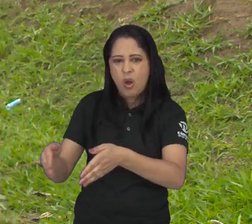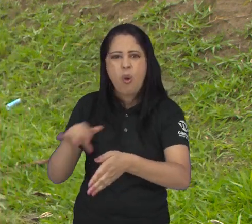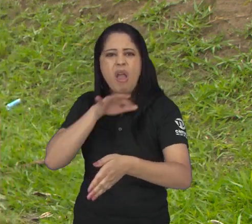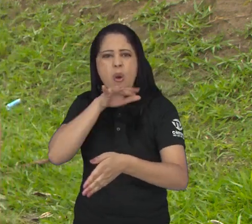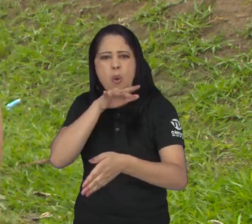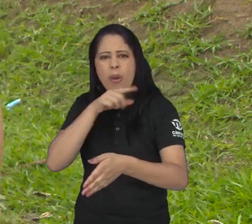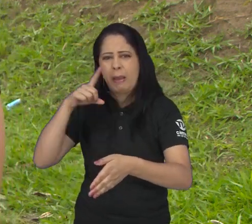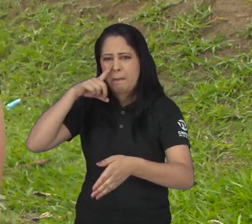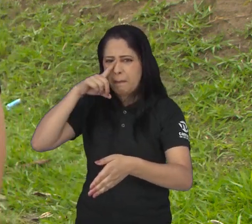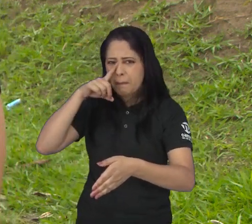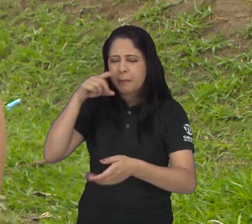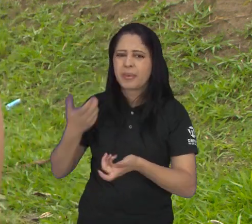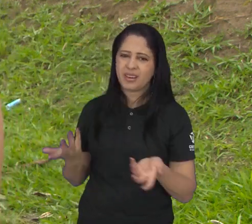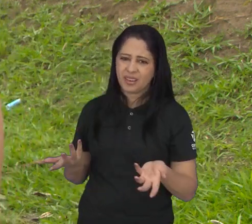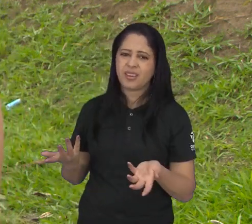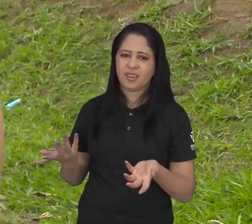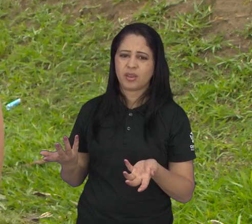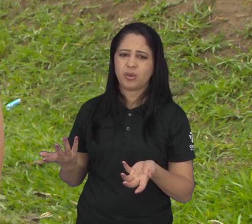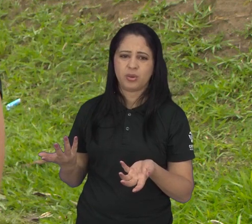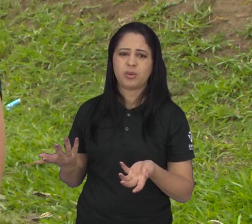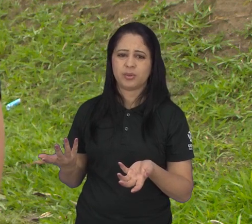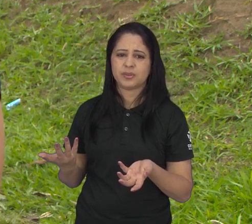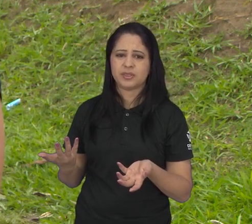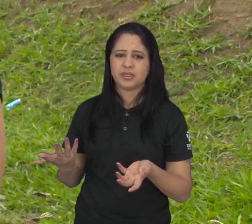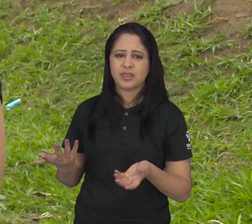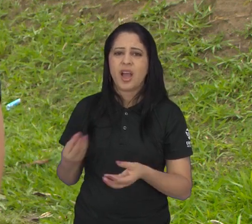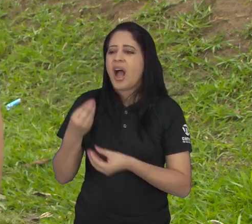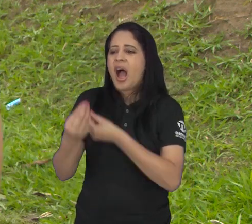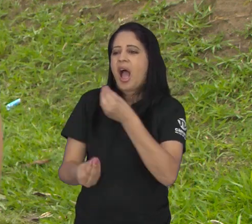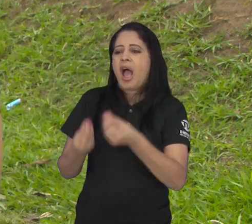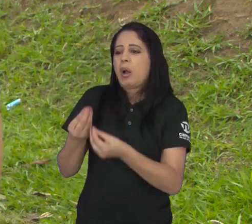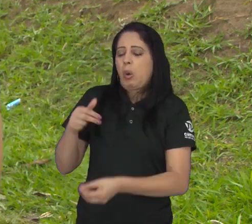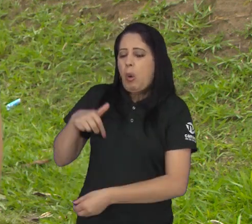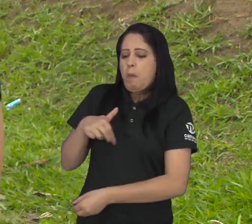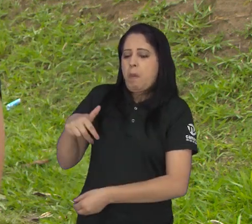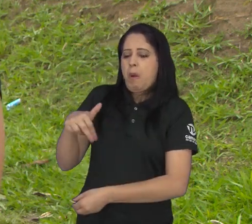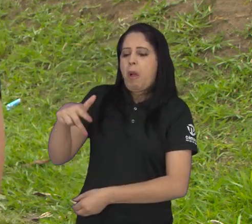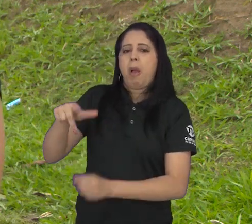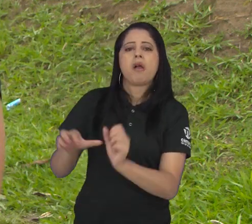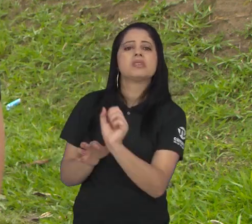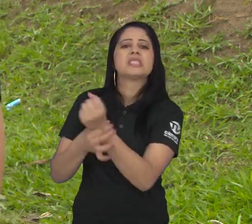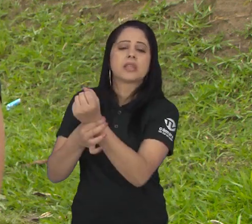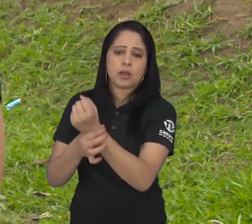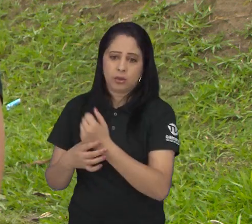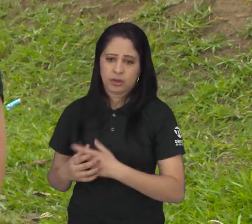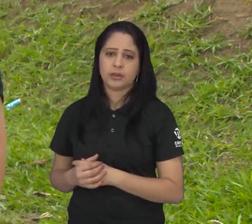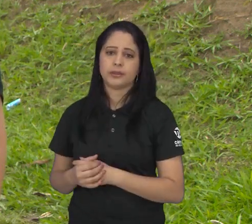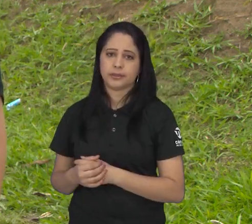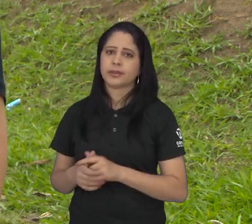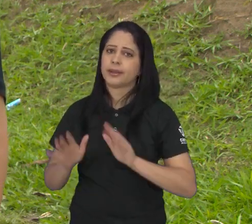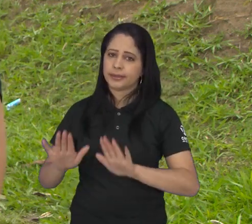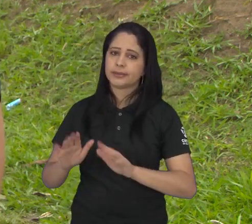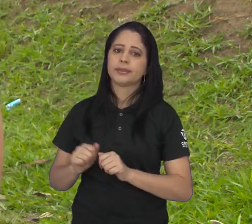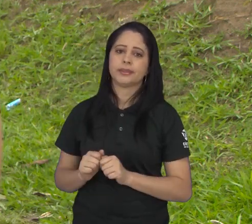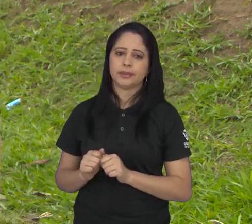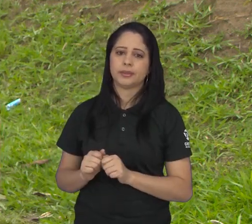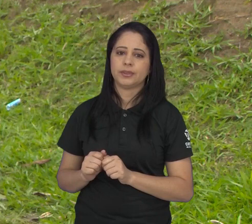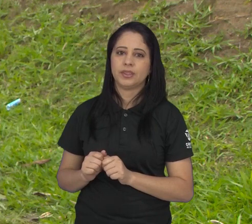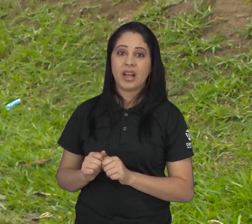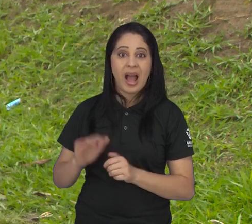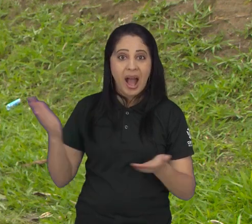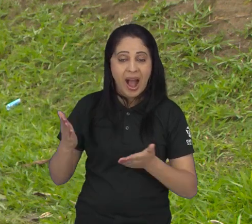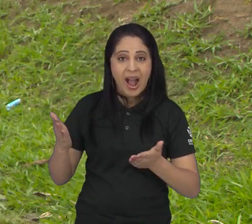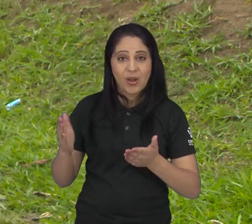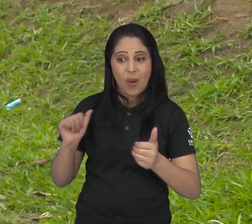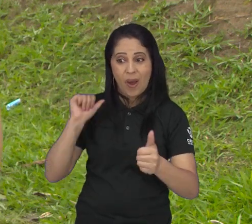poder é perigosa né não tem um jeito da gente poder caminhar segura aqui né então isso